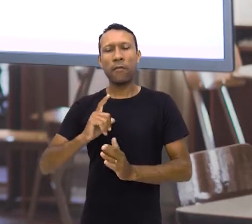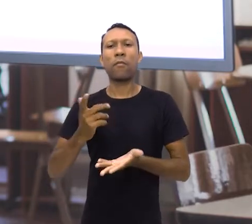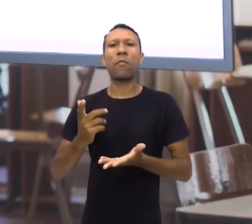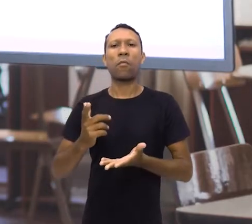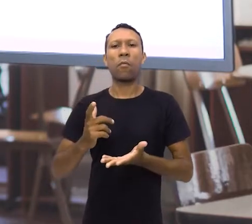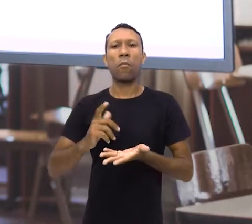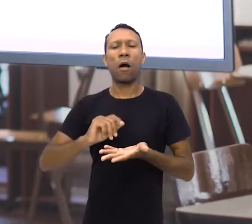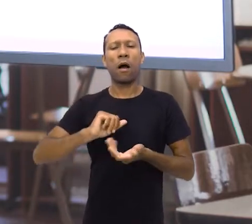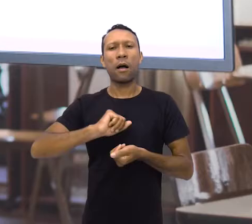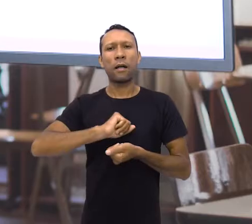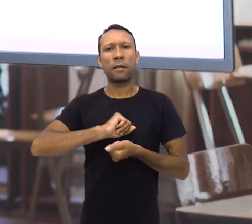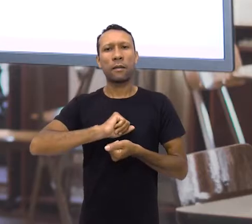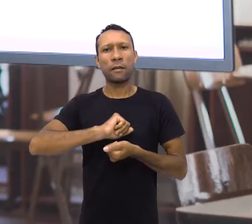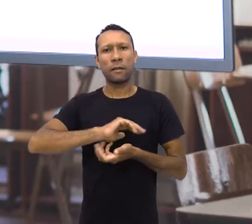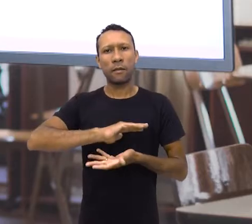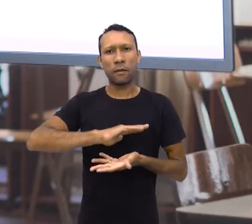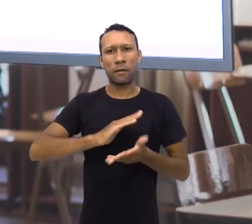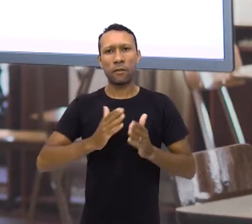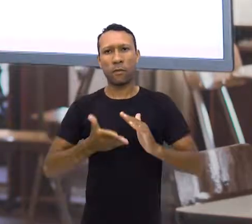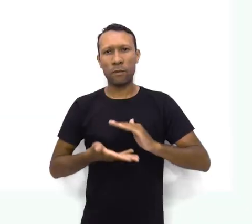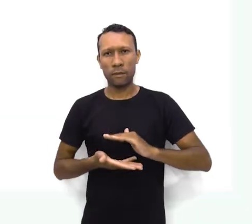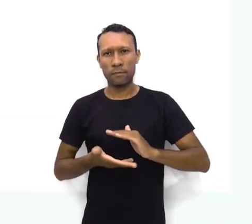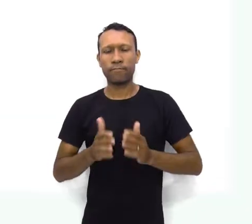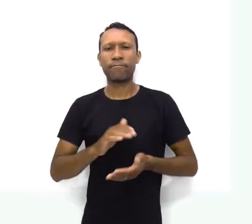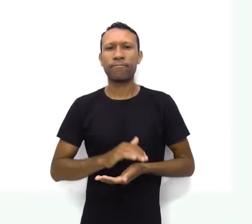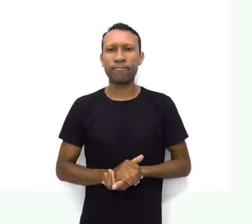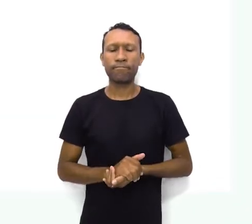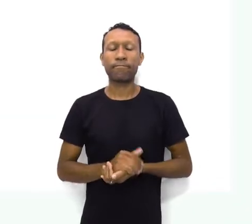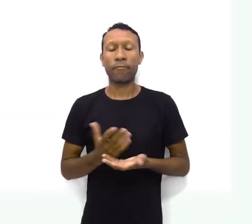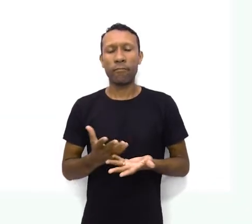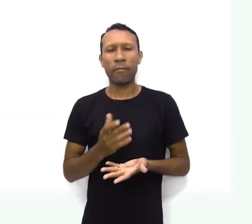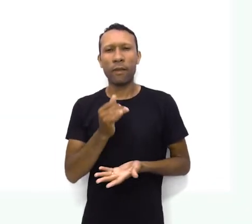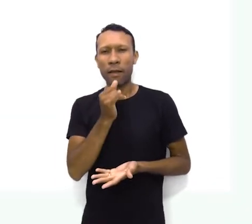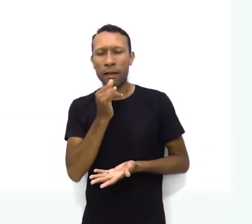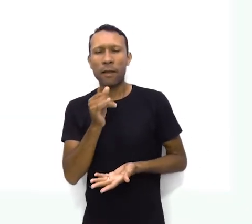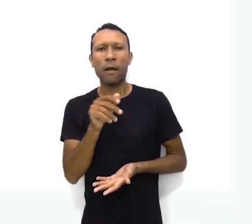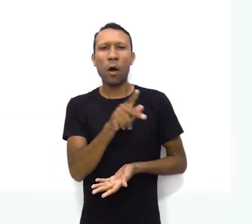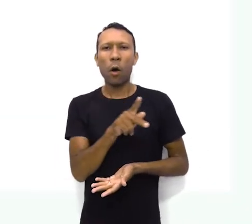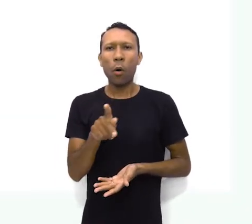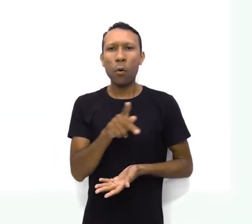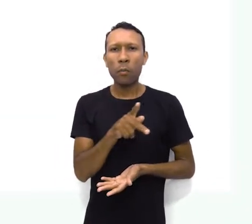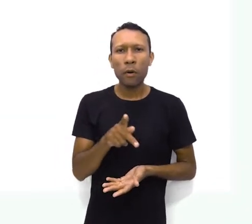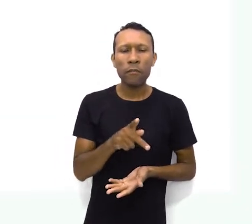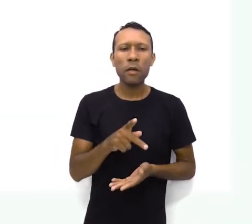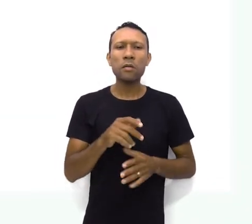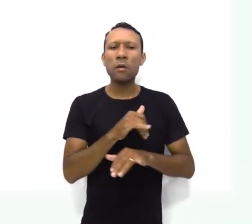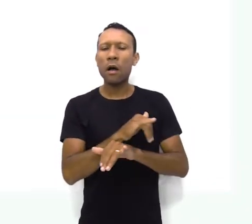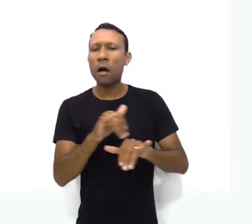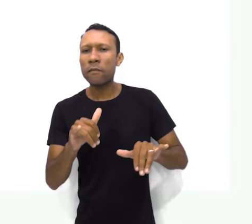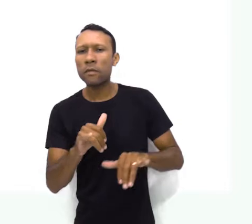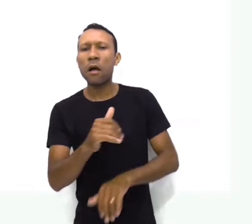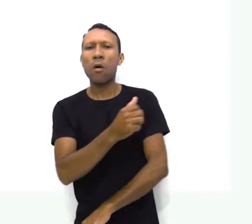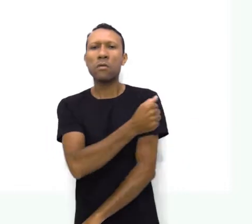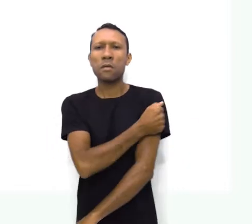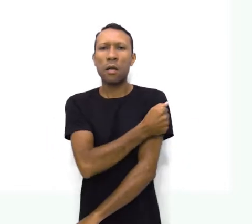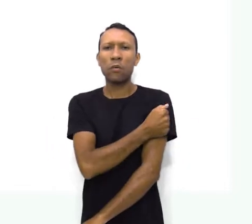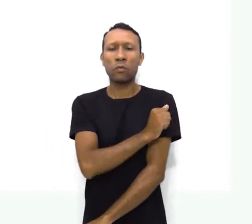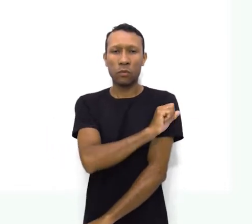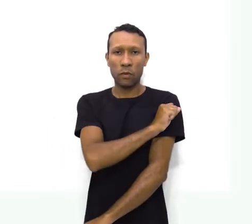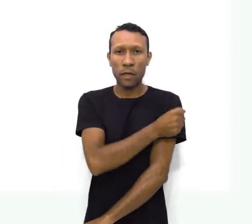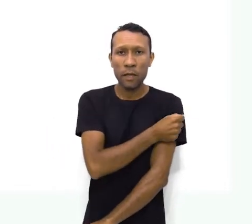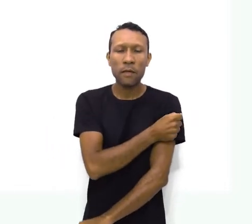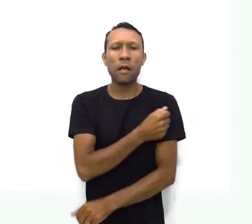de translação. O professor solicitou que os alunos do 8º ano construíssem as 2 figuras